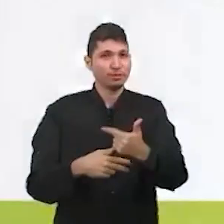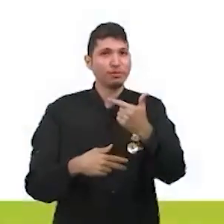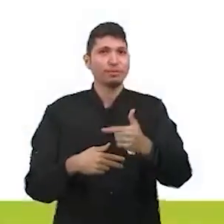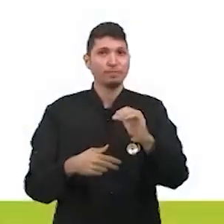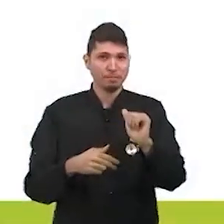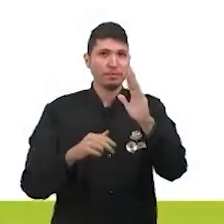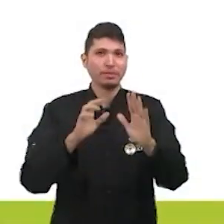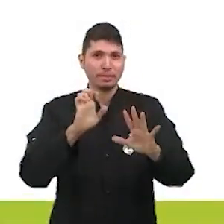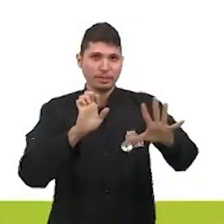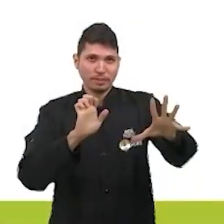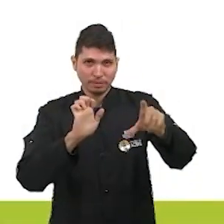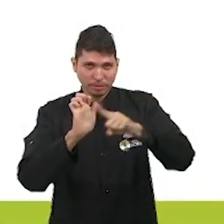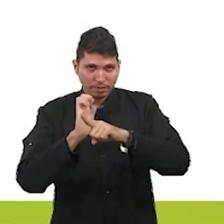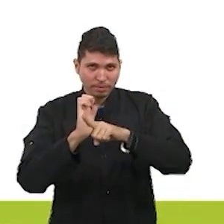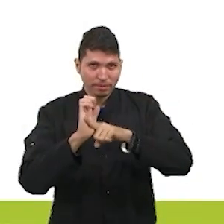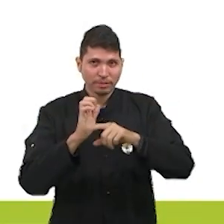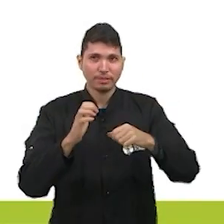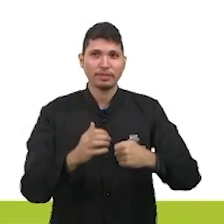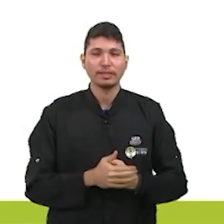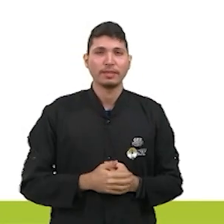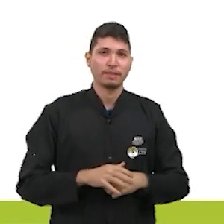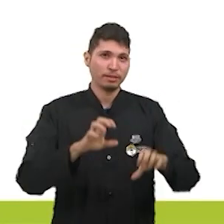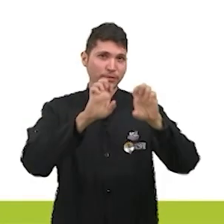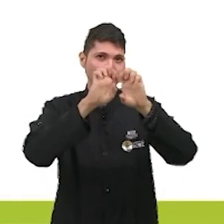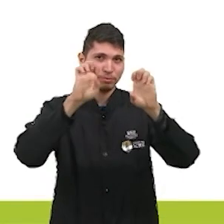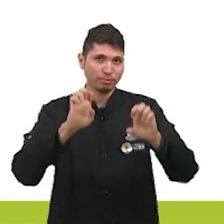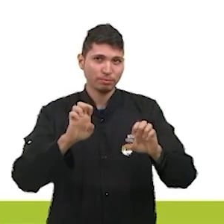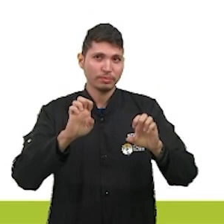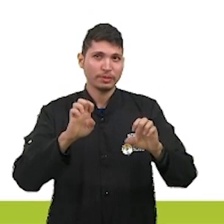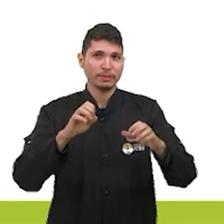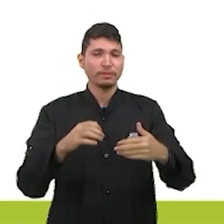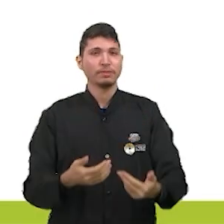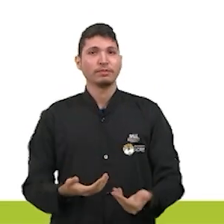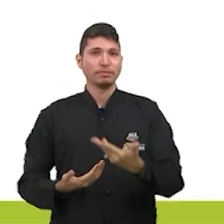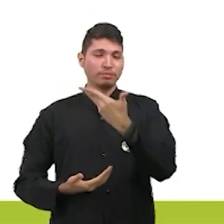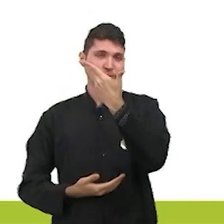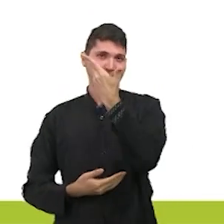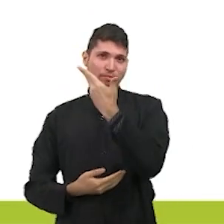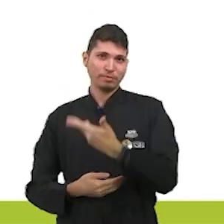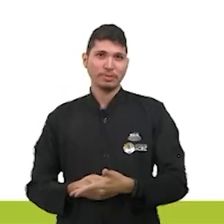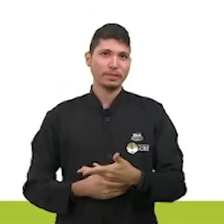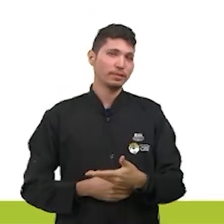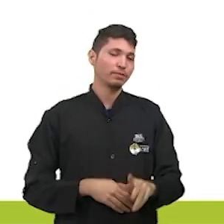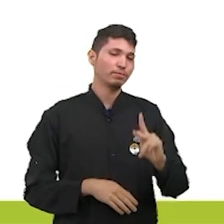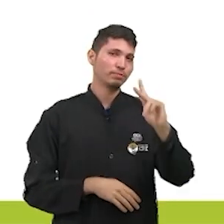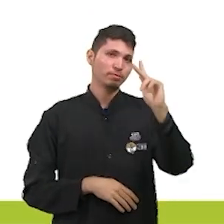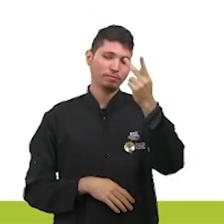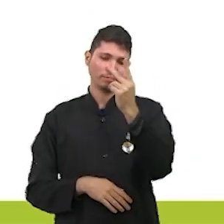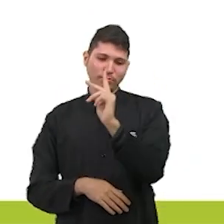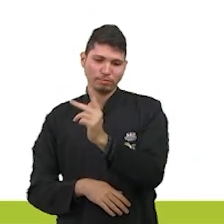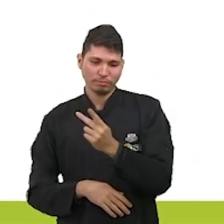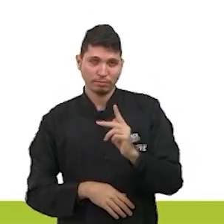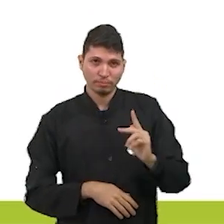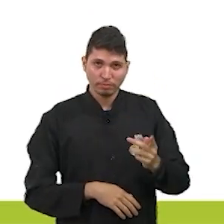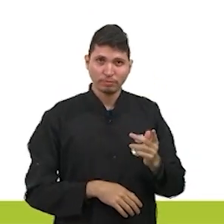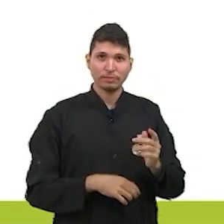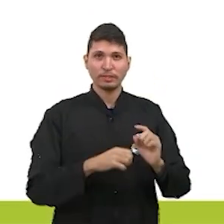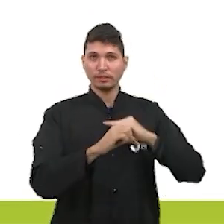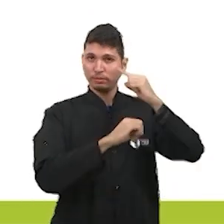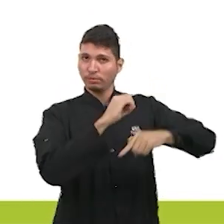eletronegativo. Então, concordam comigo que tanto na estrutura abaixo como na estrutura acima, o hidrogênio das pontas da